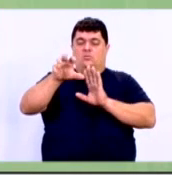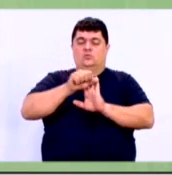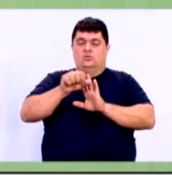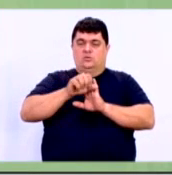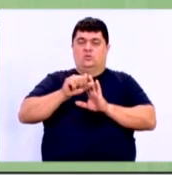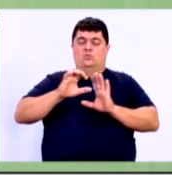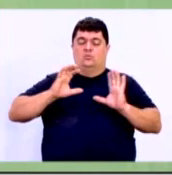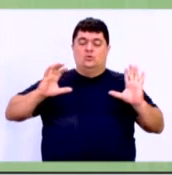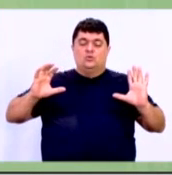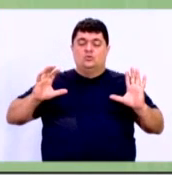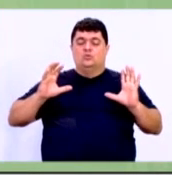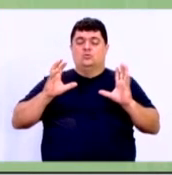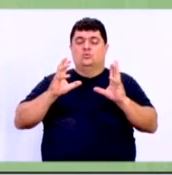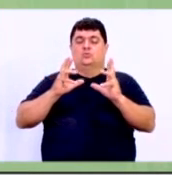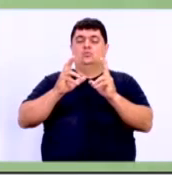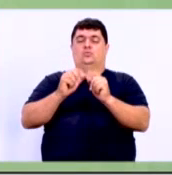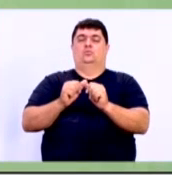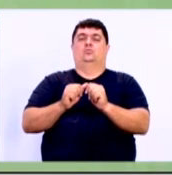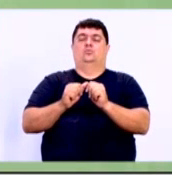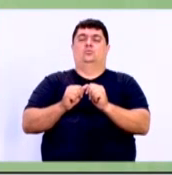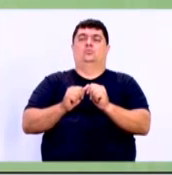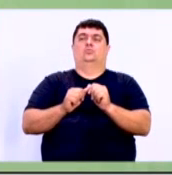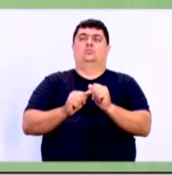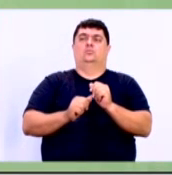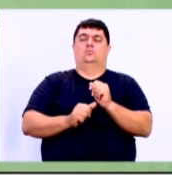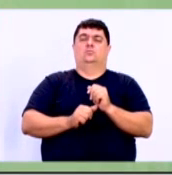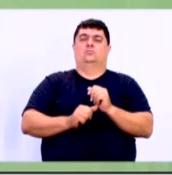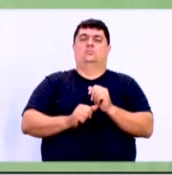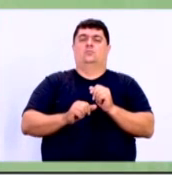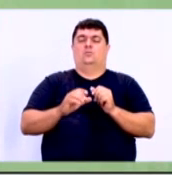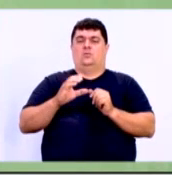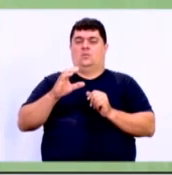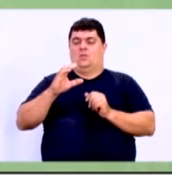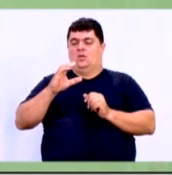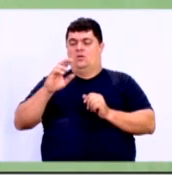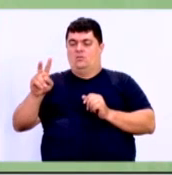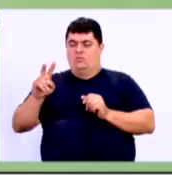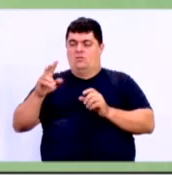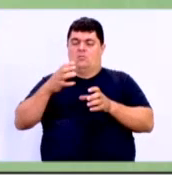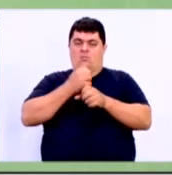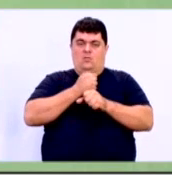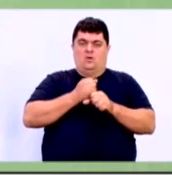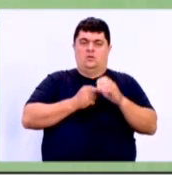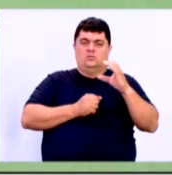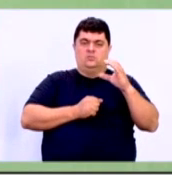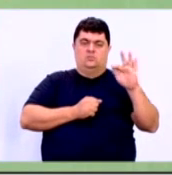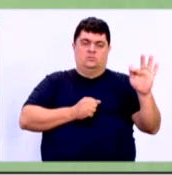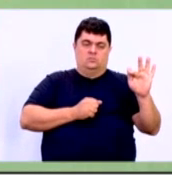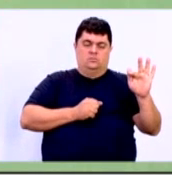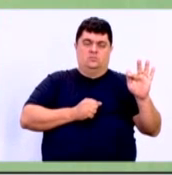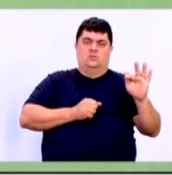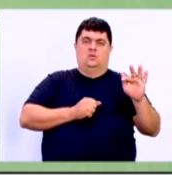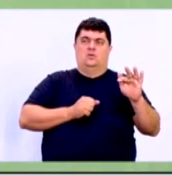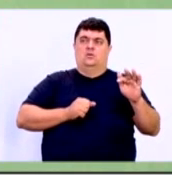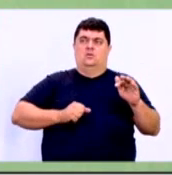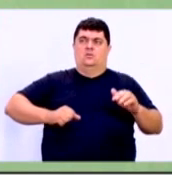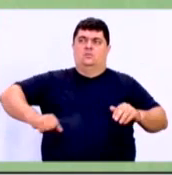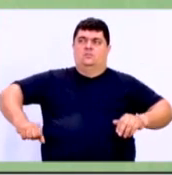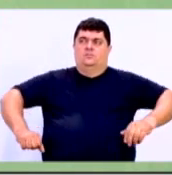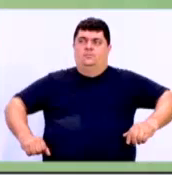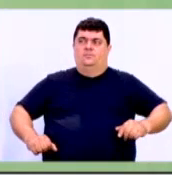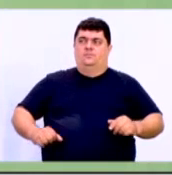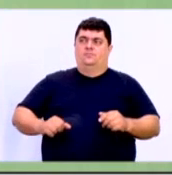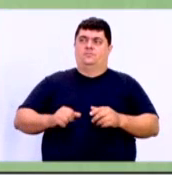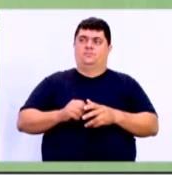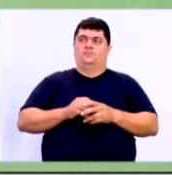custo do produto vendido é o quê? Os custos variáveis mais os custos fixos. Eita, faltou